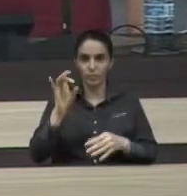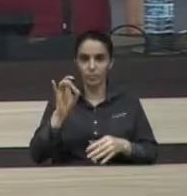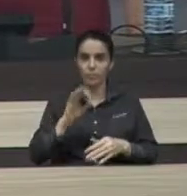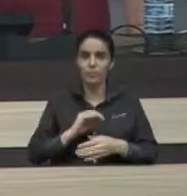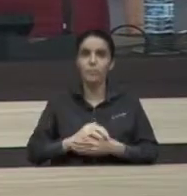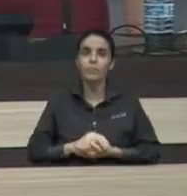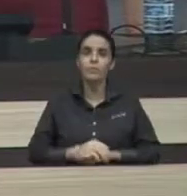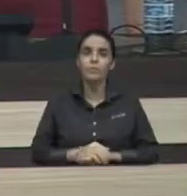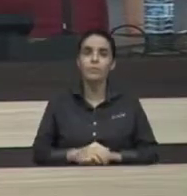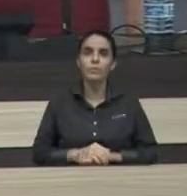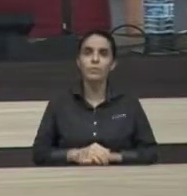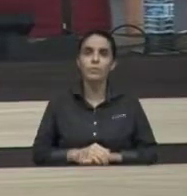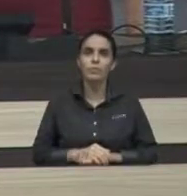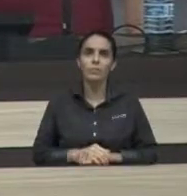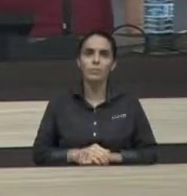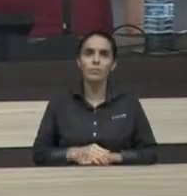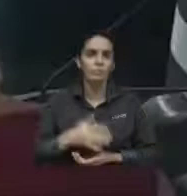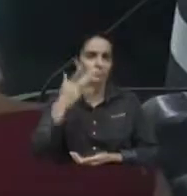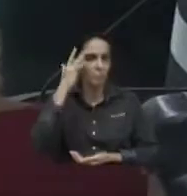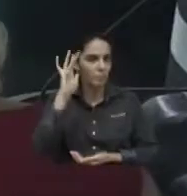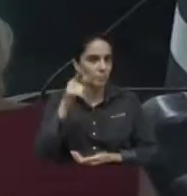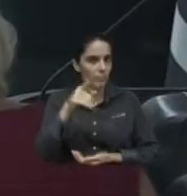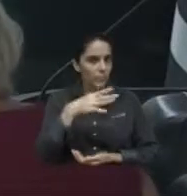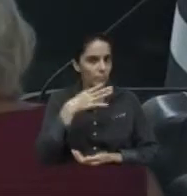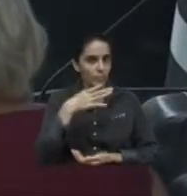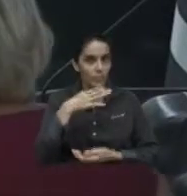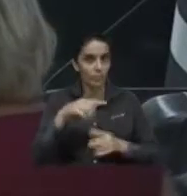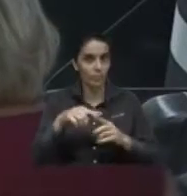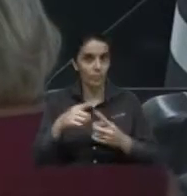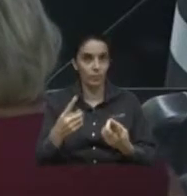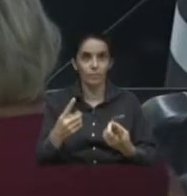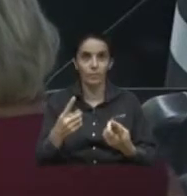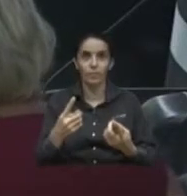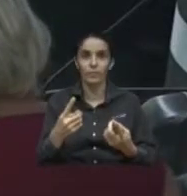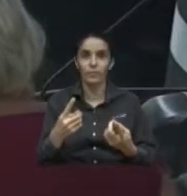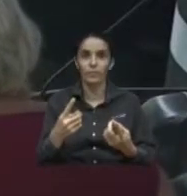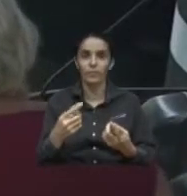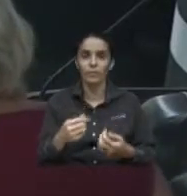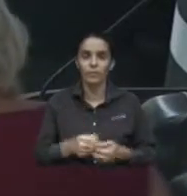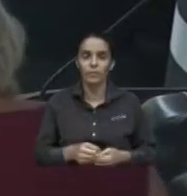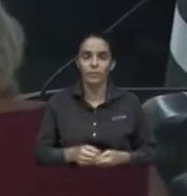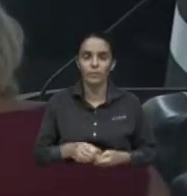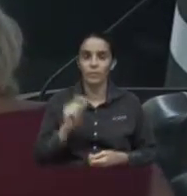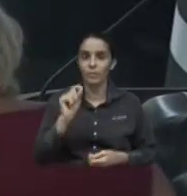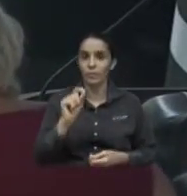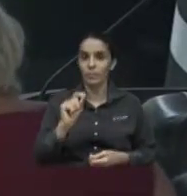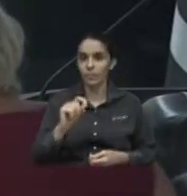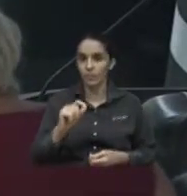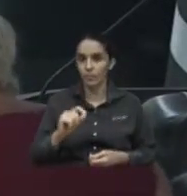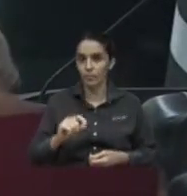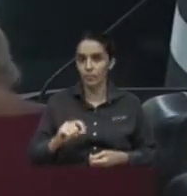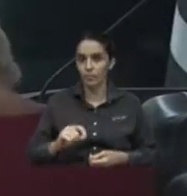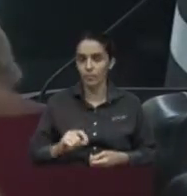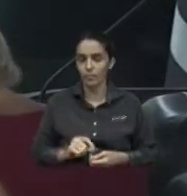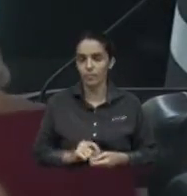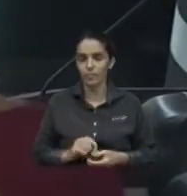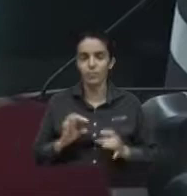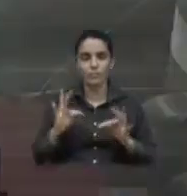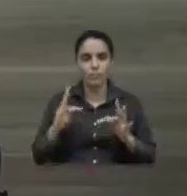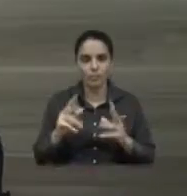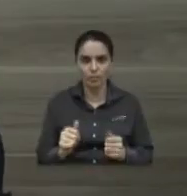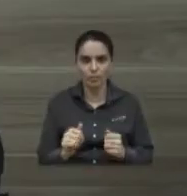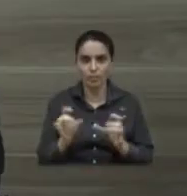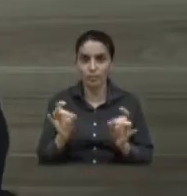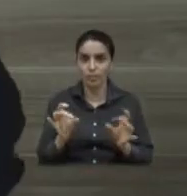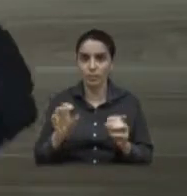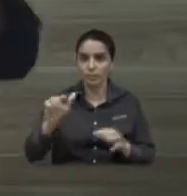Vossa Excelência tem conhecimento, mas grande parte do aço e dos minérios produzidos no Brasil são todos exportados. E o